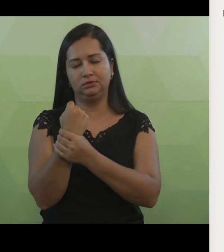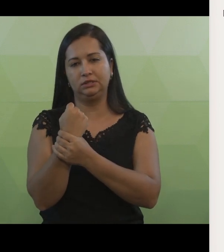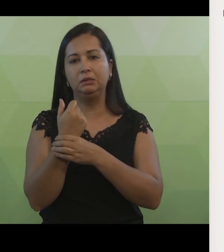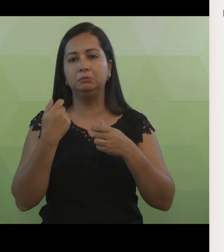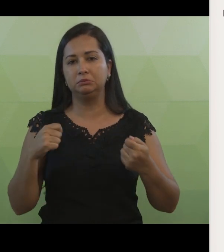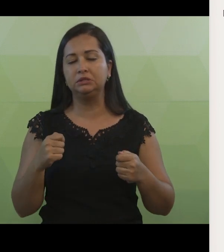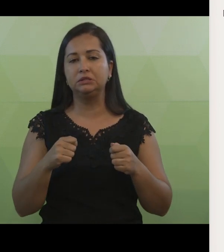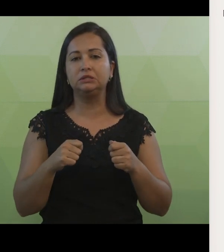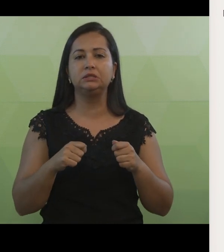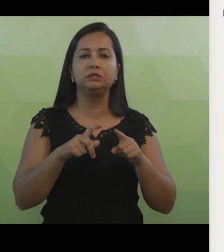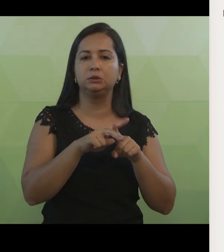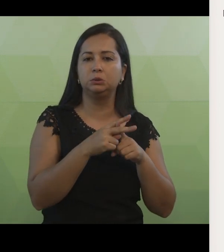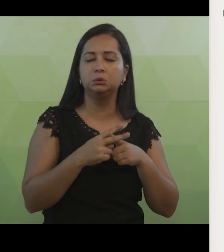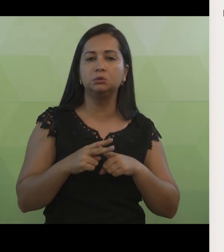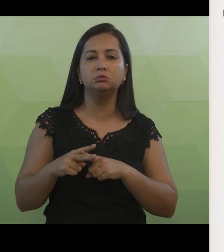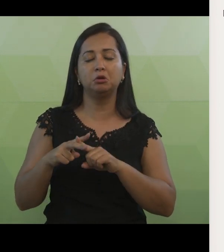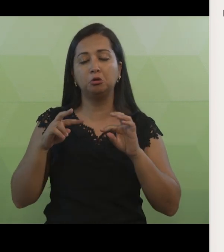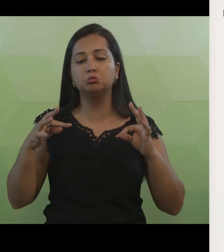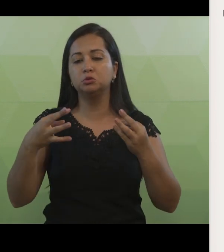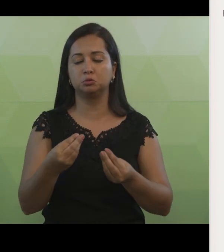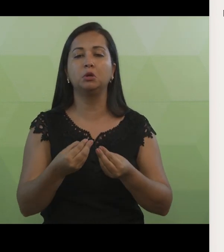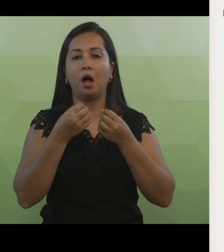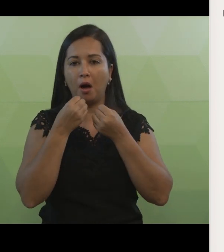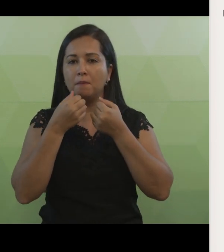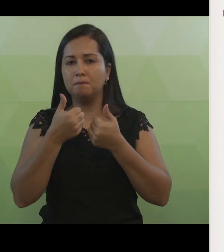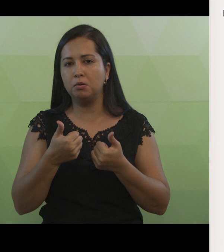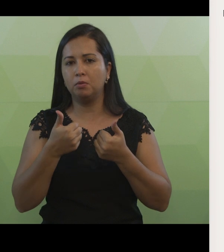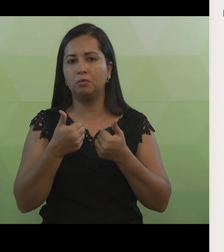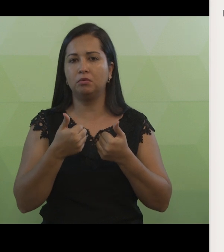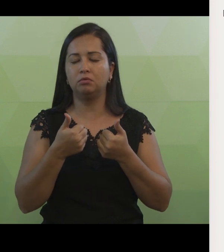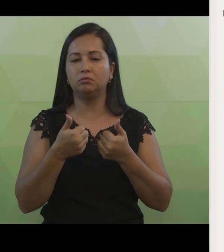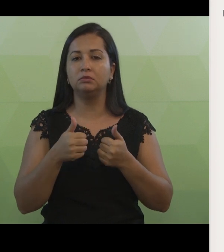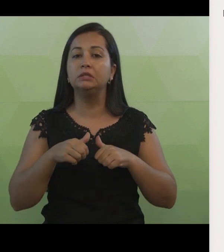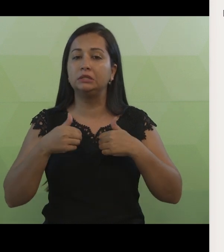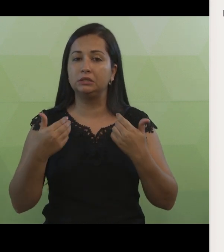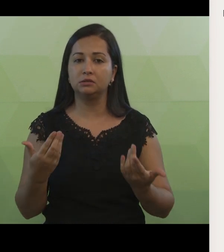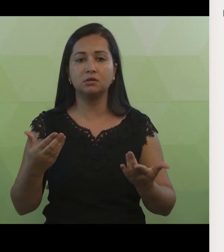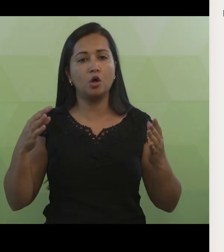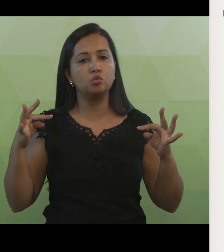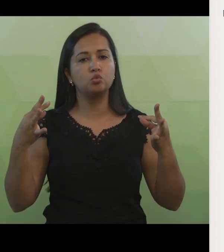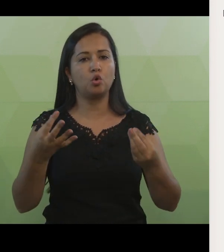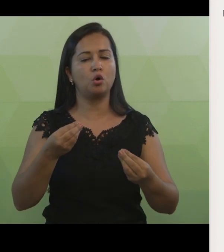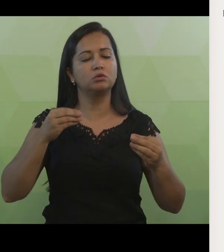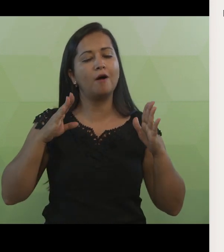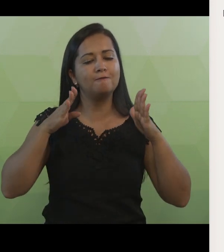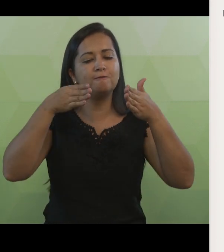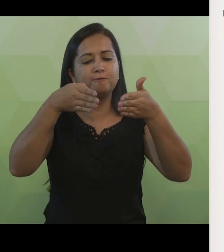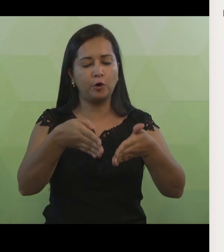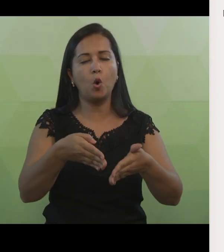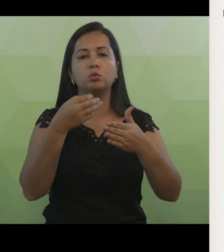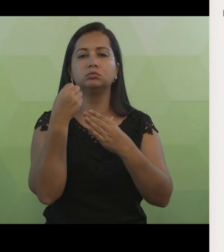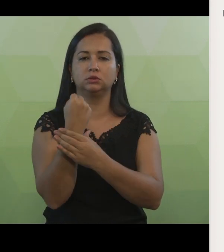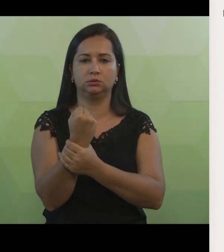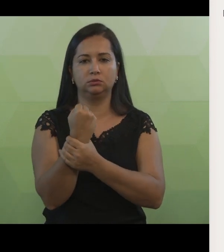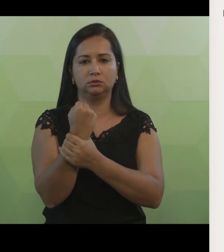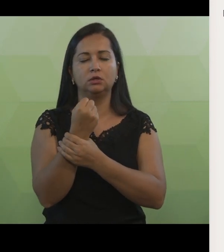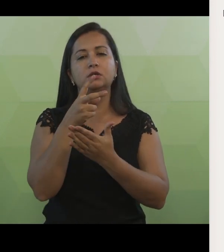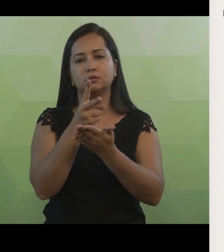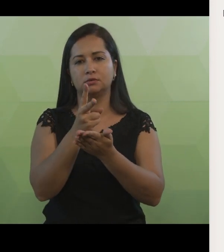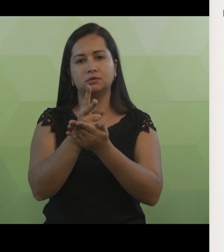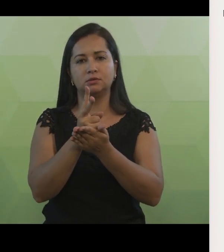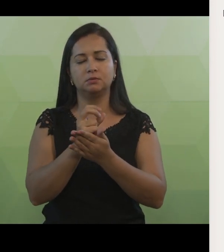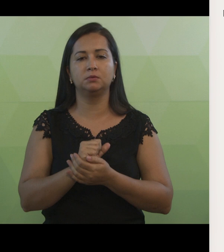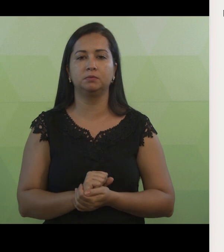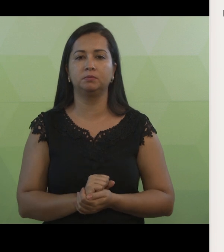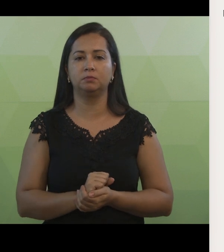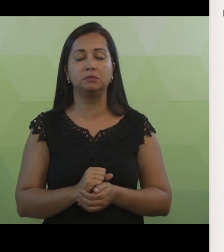uso de ferramentas e de processos também robustos. Assim, todos os envolvidos devem estar focados na segurança. Então, a ideia